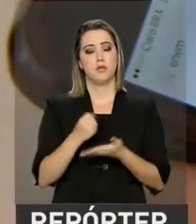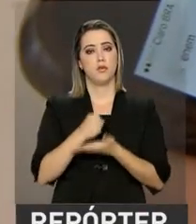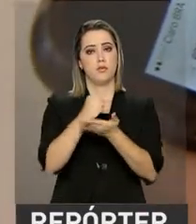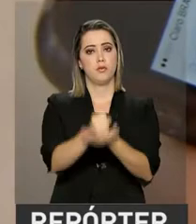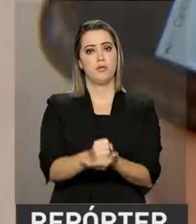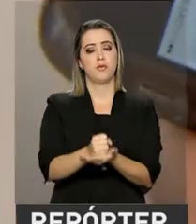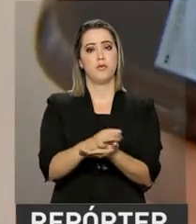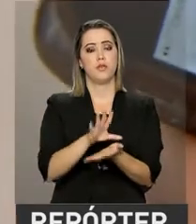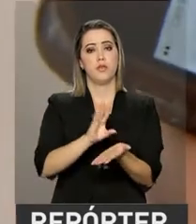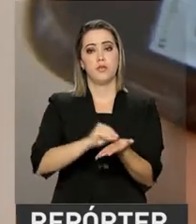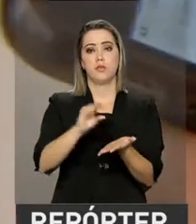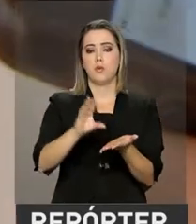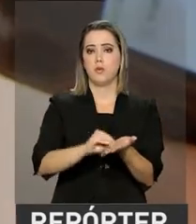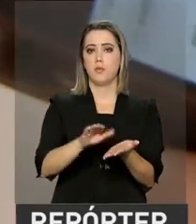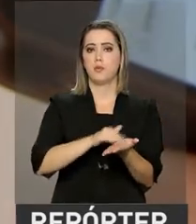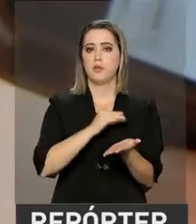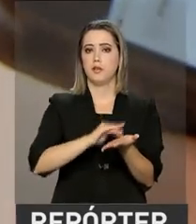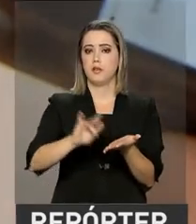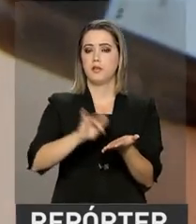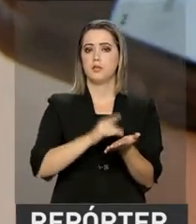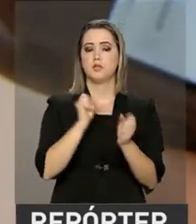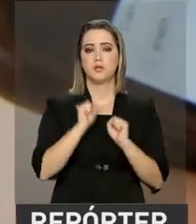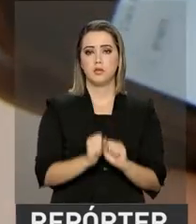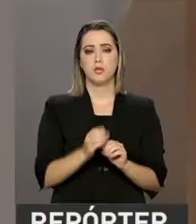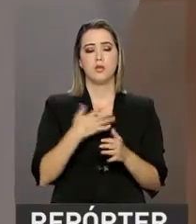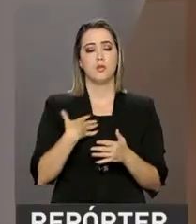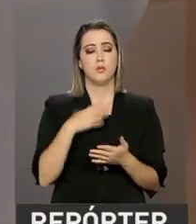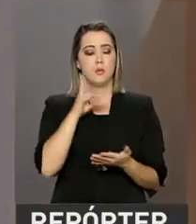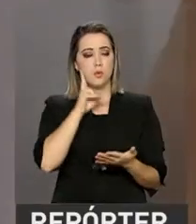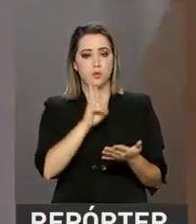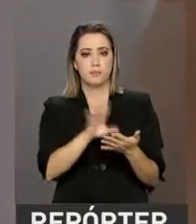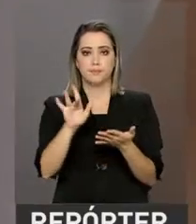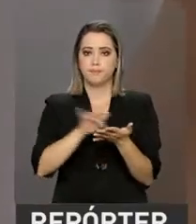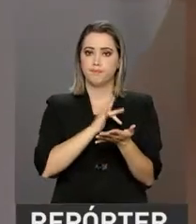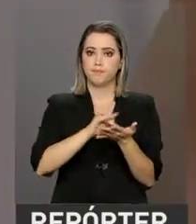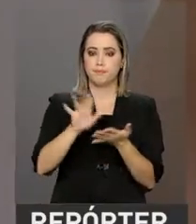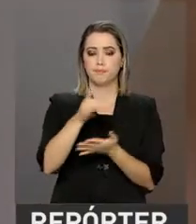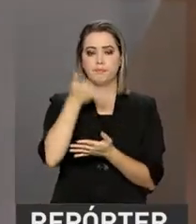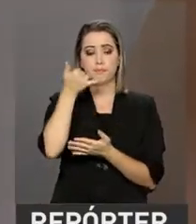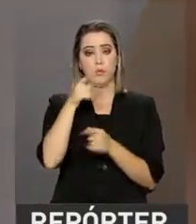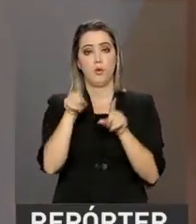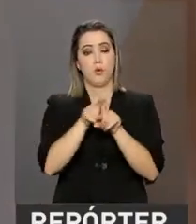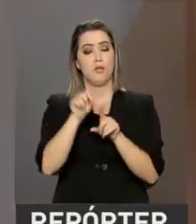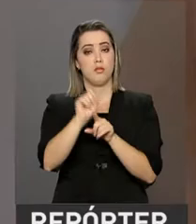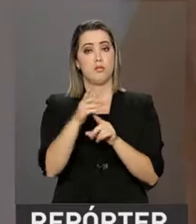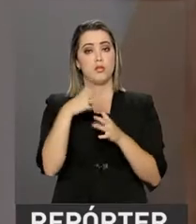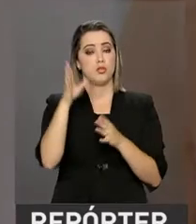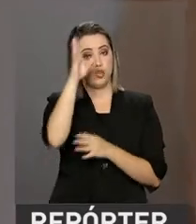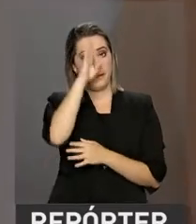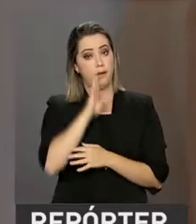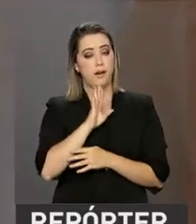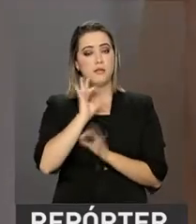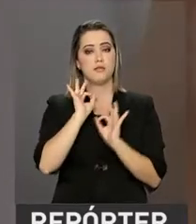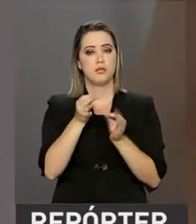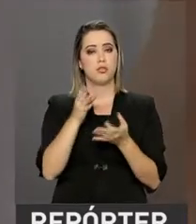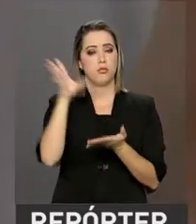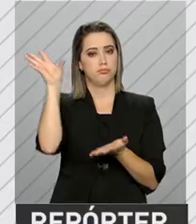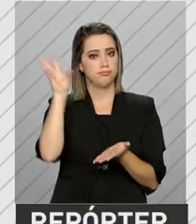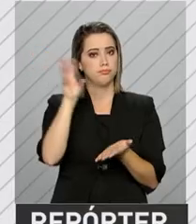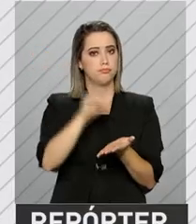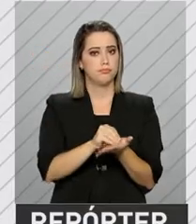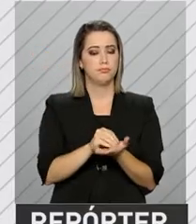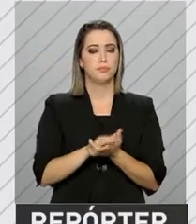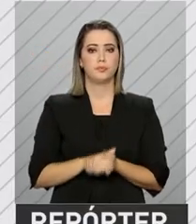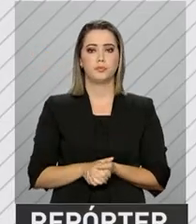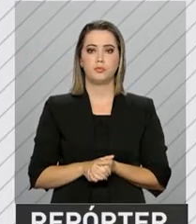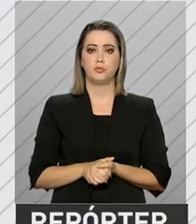que pode ser acessado de celulares e tablets a ferramenta é de graça e já está disponível para download